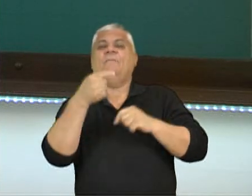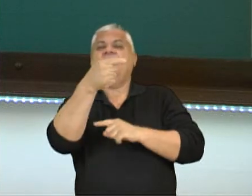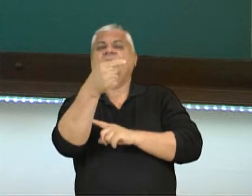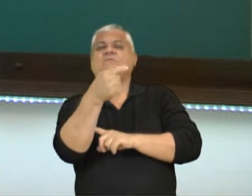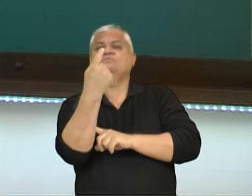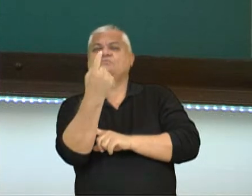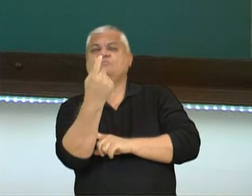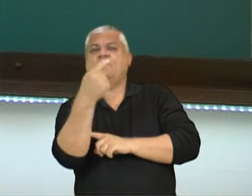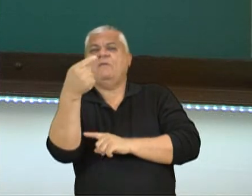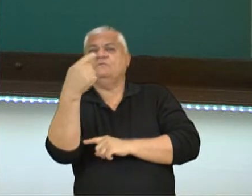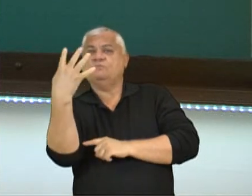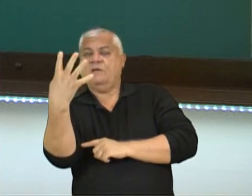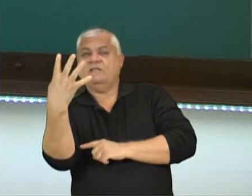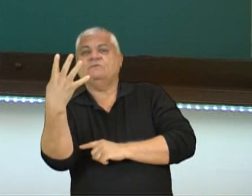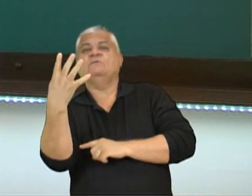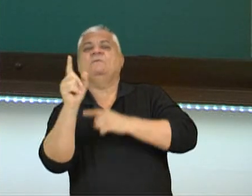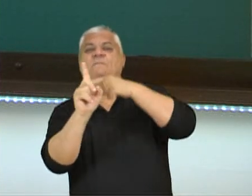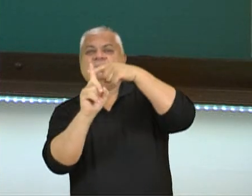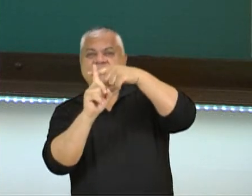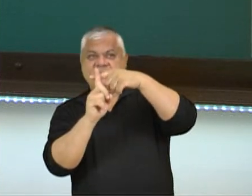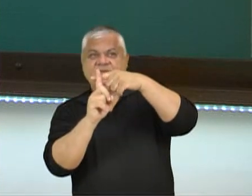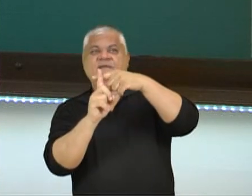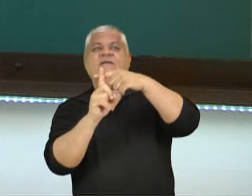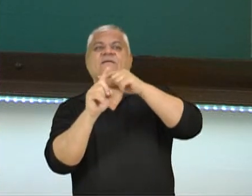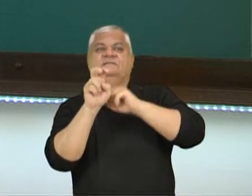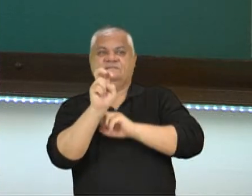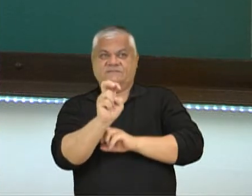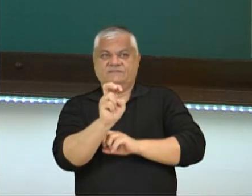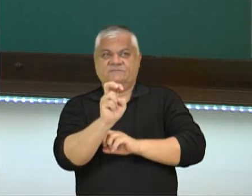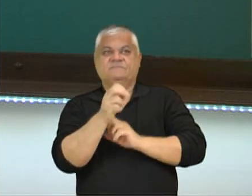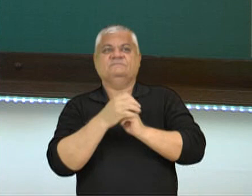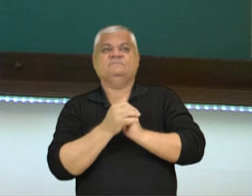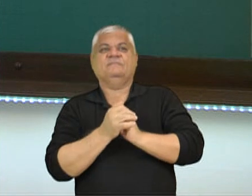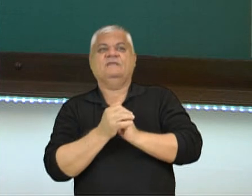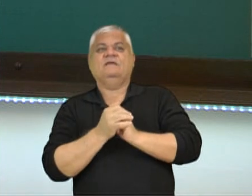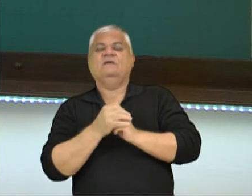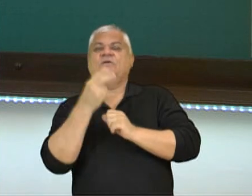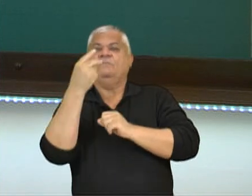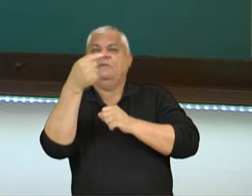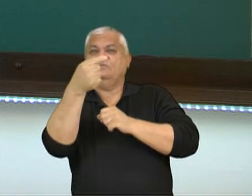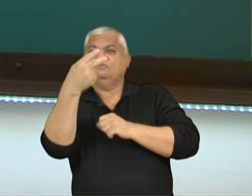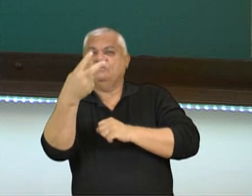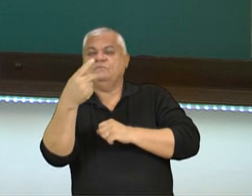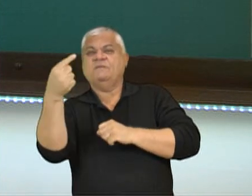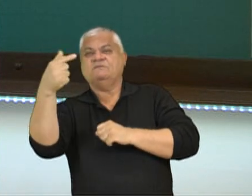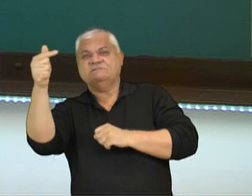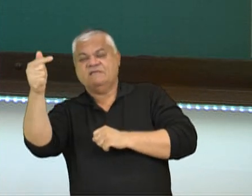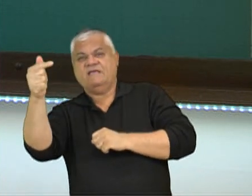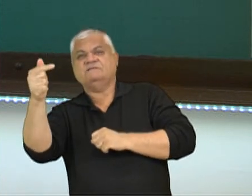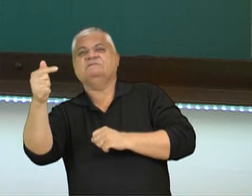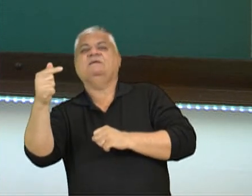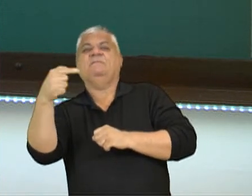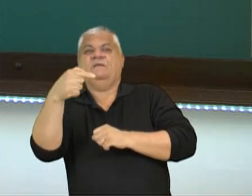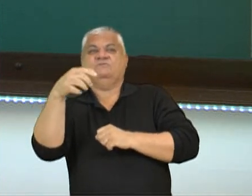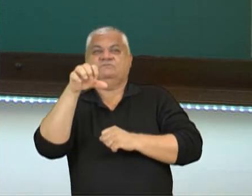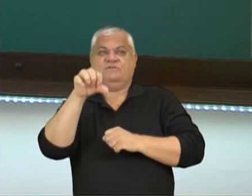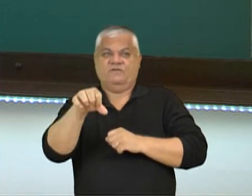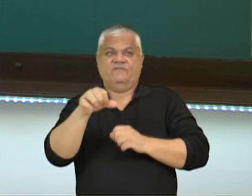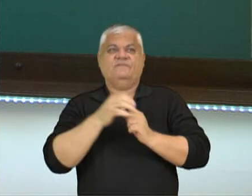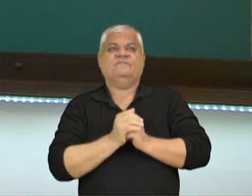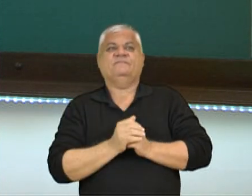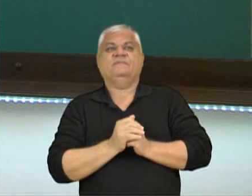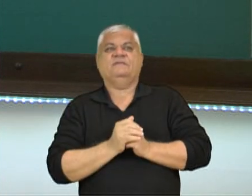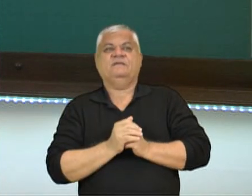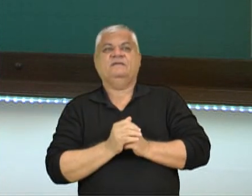Menos 1, menos 4, menos 5. Menos 2, menos 7, menos